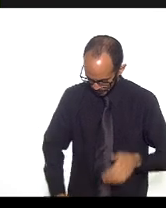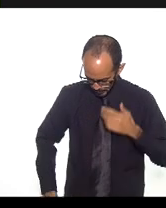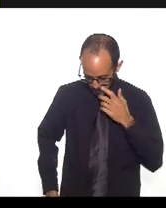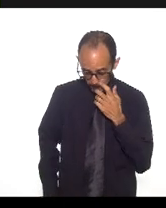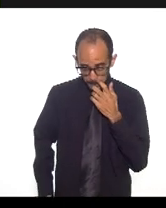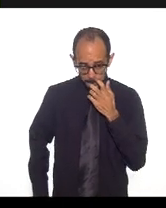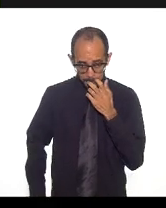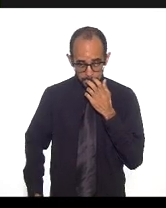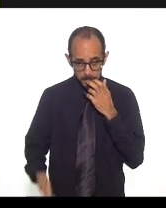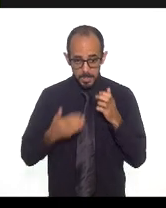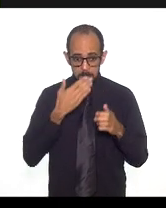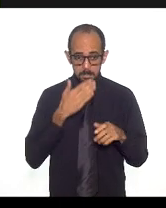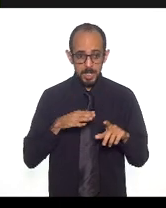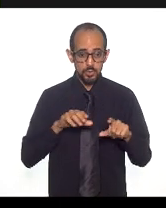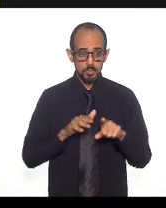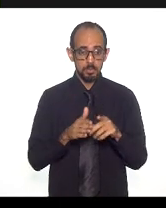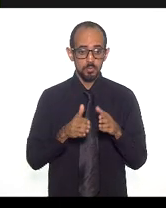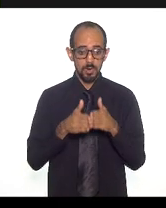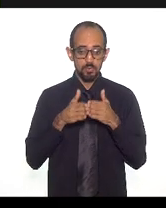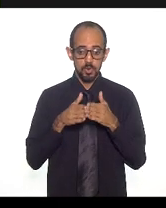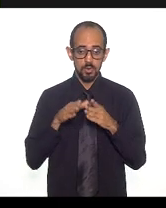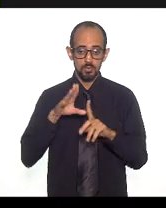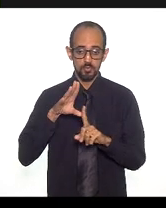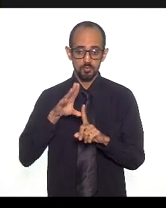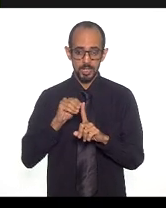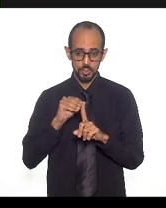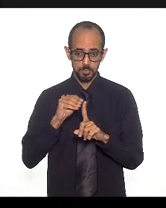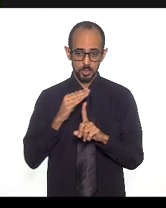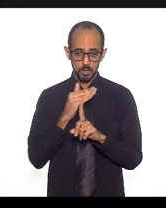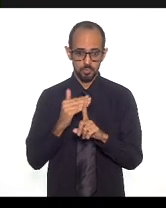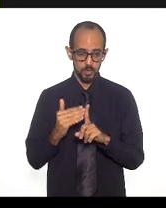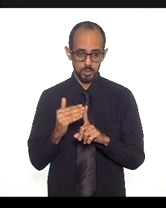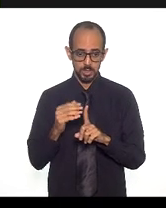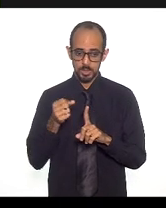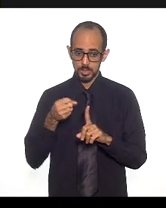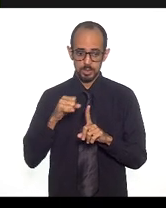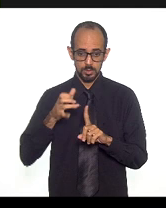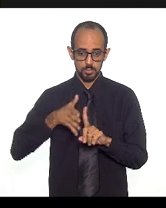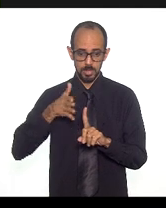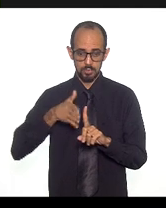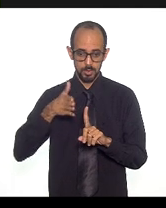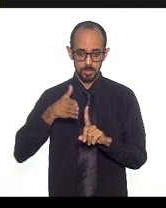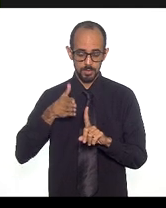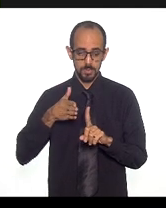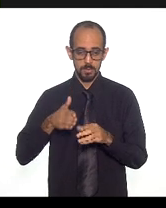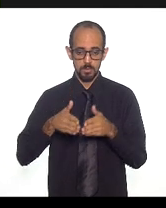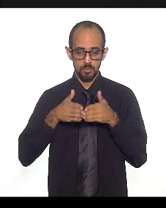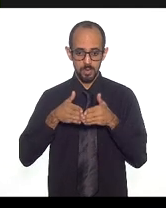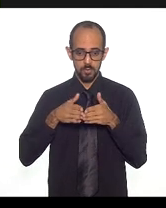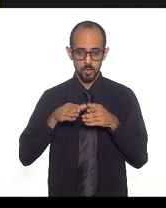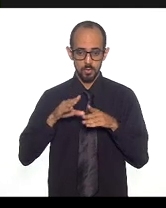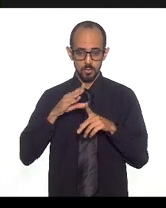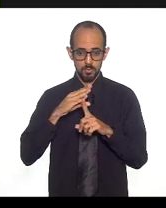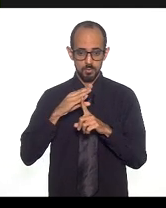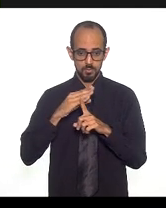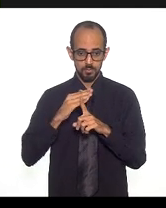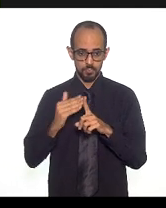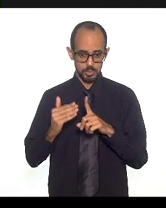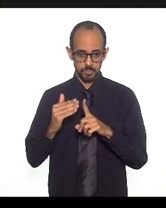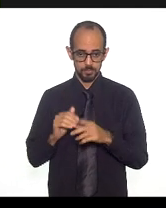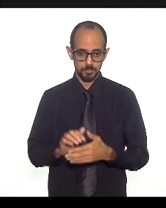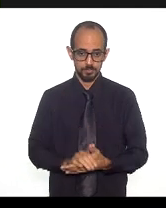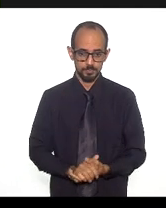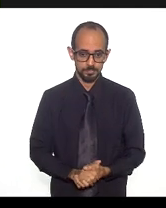Eu peço que fechem o microfone, quem não está usando a palavra, por favor, mantenha os microfones fechados. Muito obrigado. Presidente Rogério Pires, por